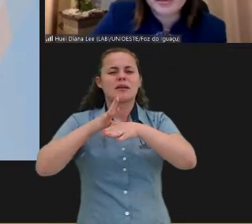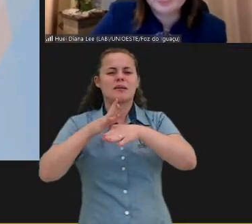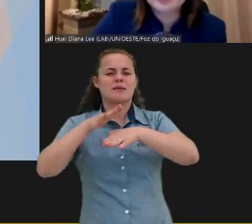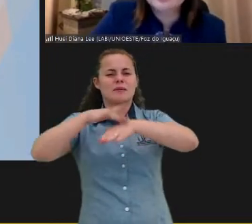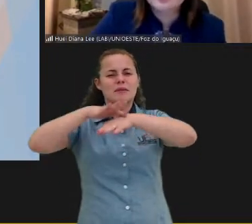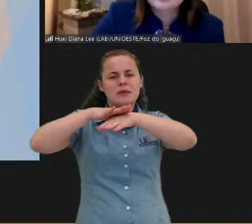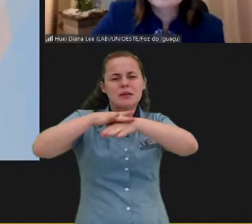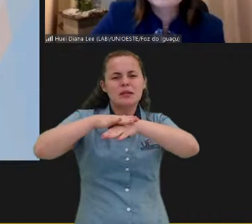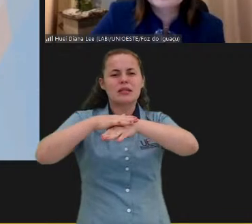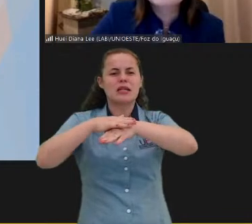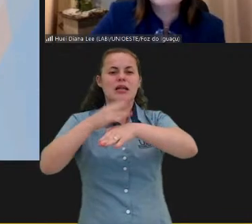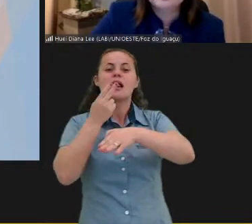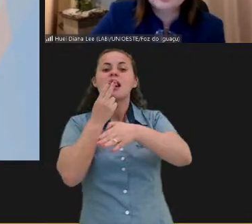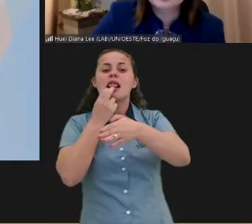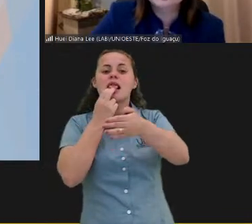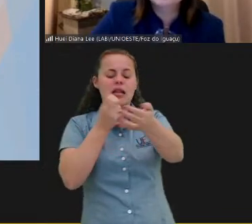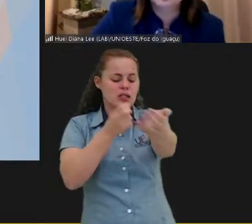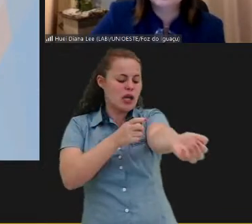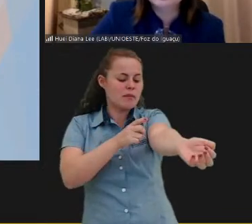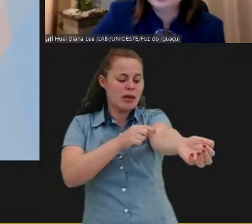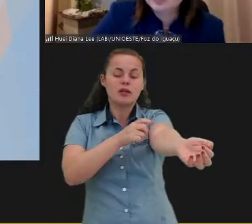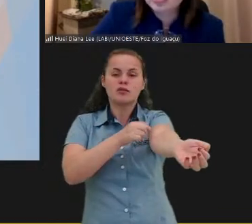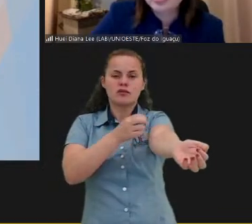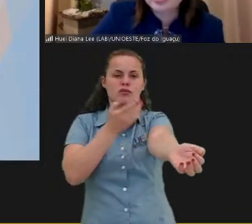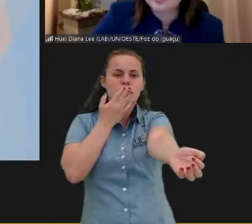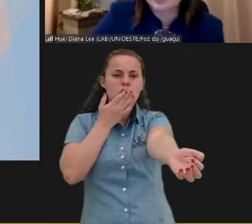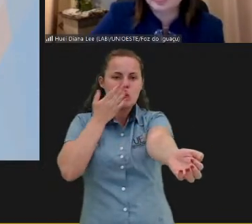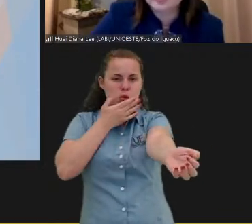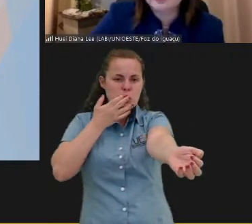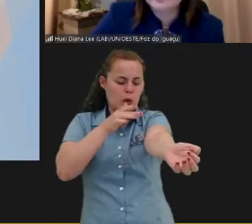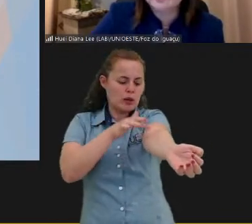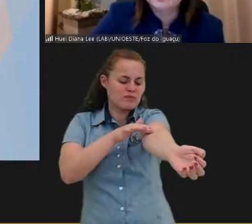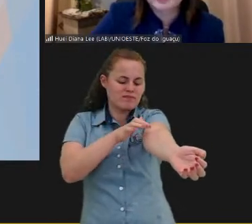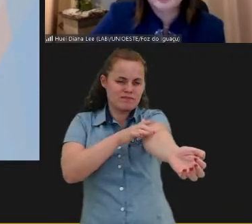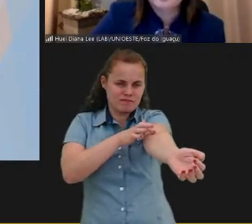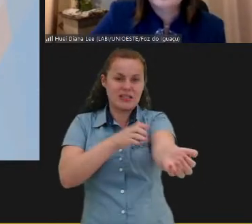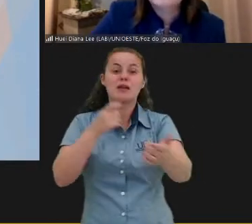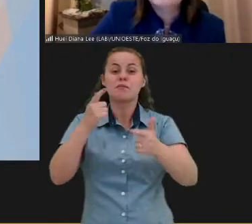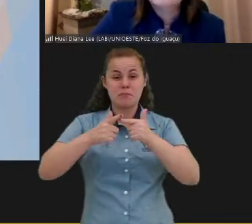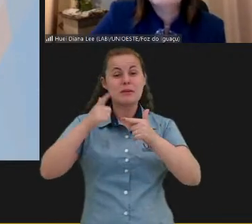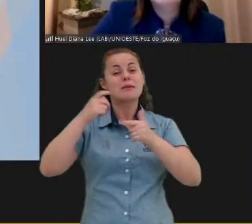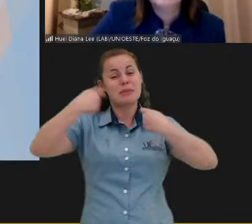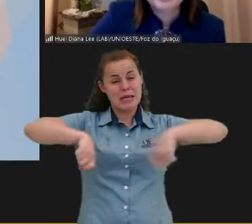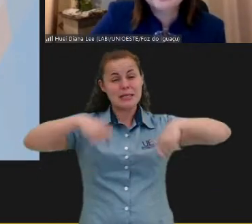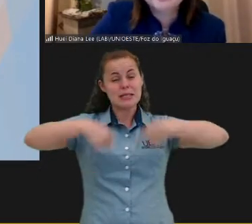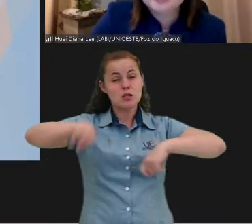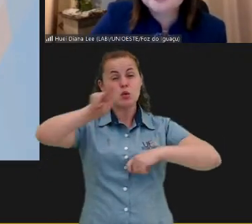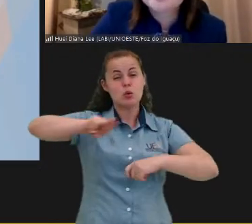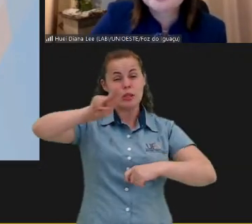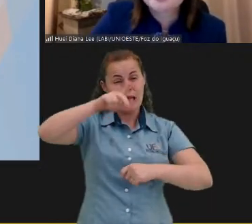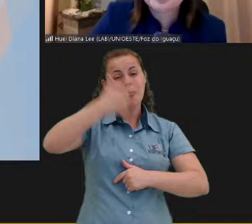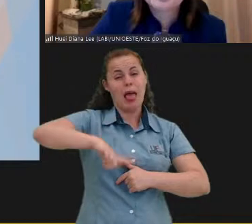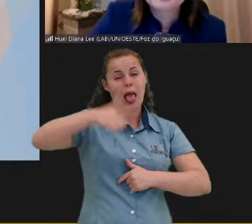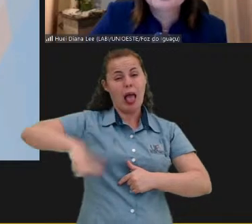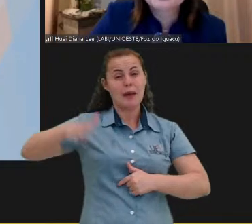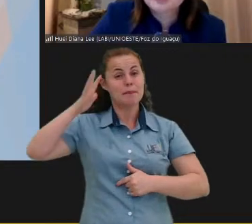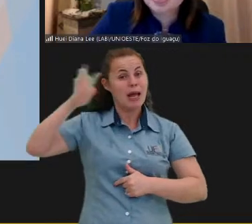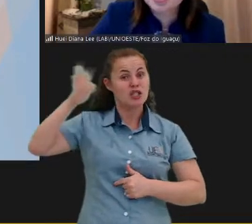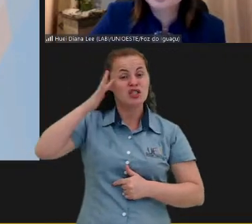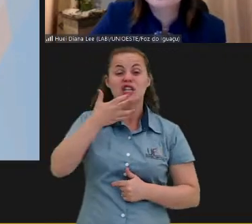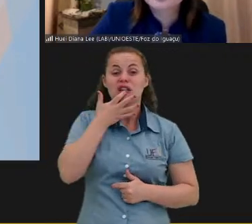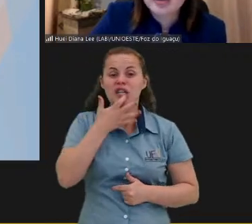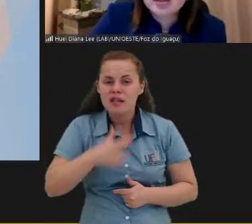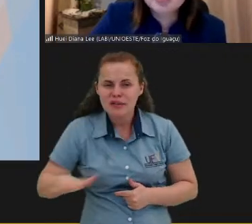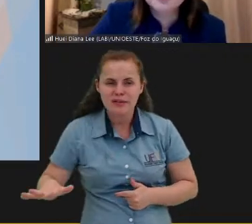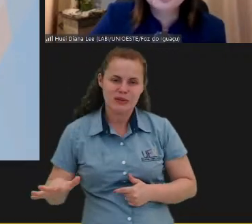o diabetes, precisam fazer uso constante dessas agulhas. E imaginem crianças. Portanto, se a